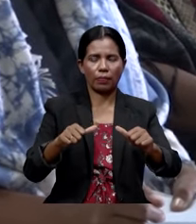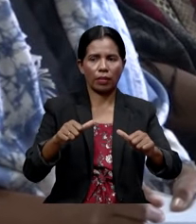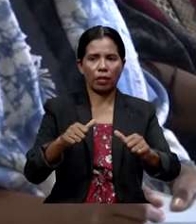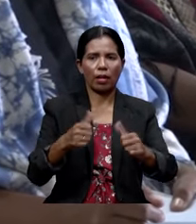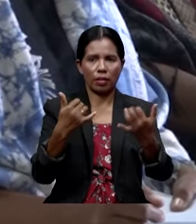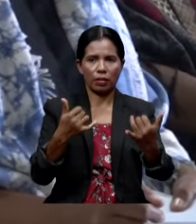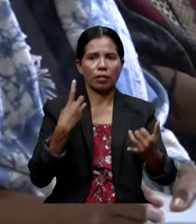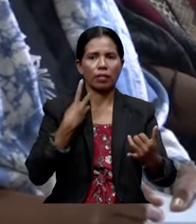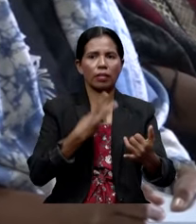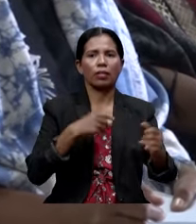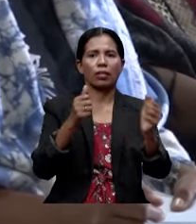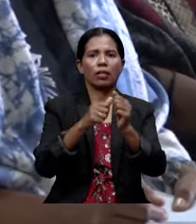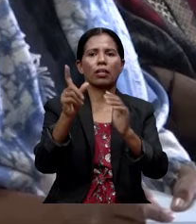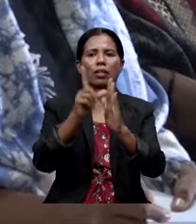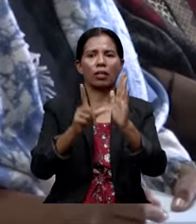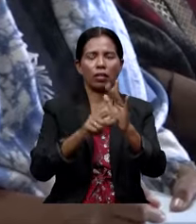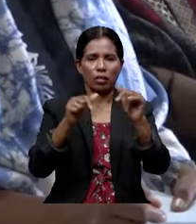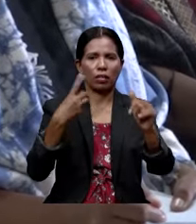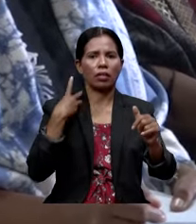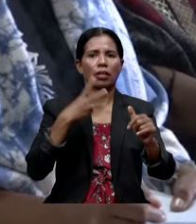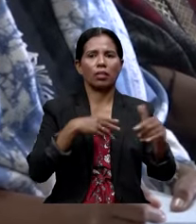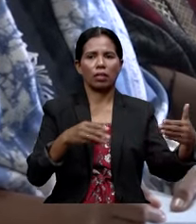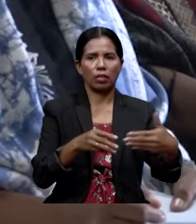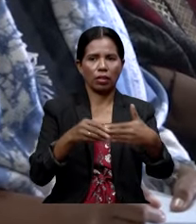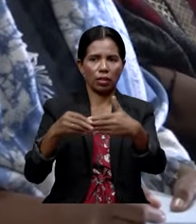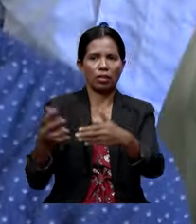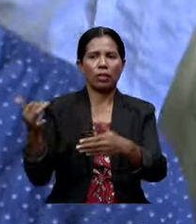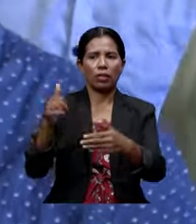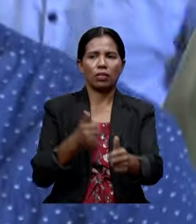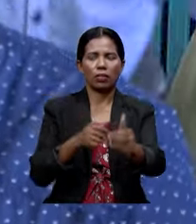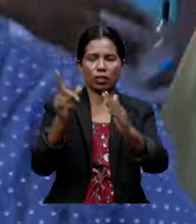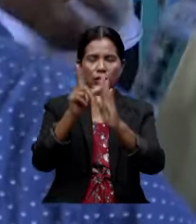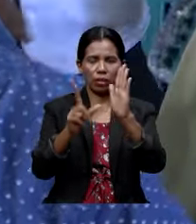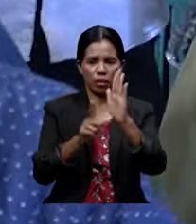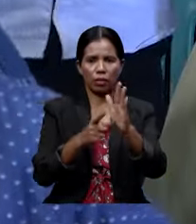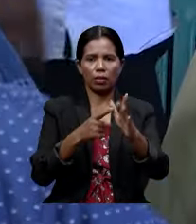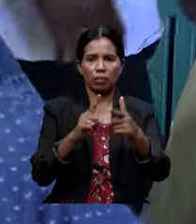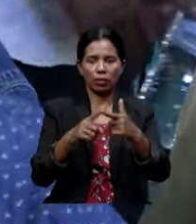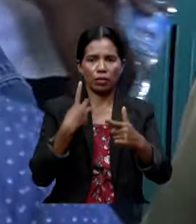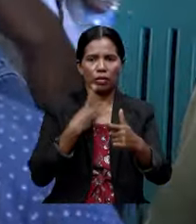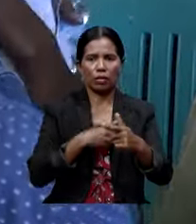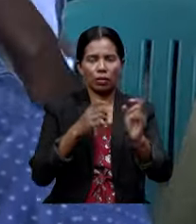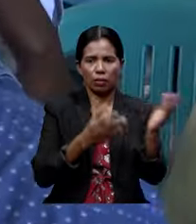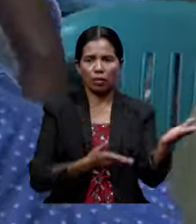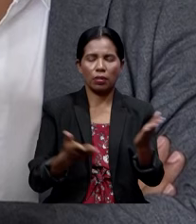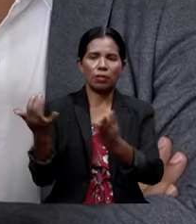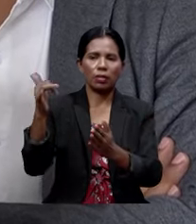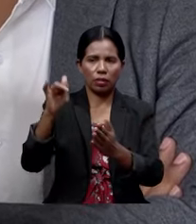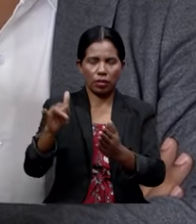agora ita ho decreto lei né ita belo organiza sira tu decreto lei né para depois ita belo orienta sira e